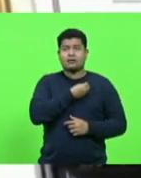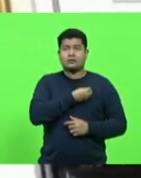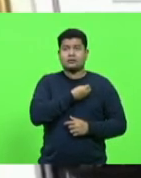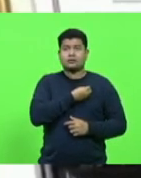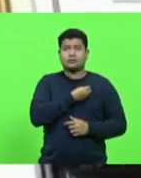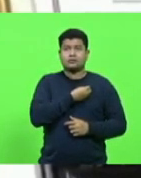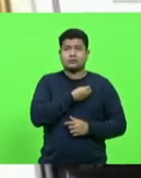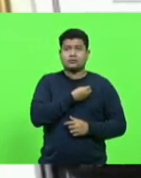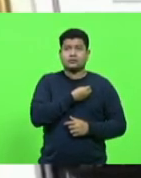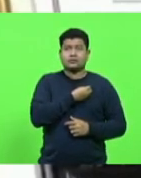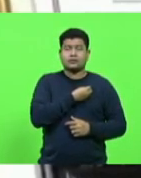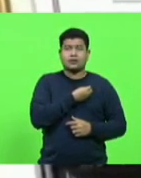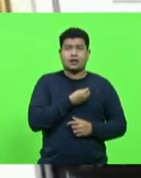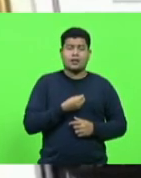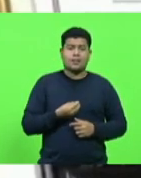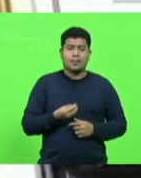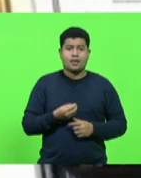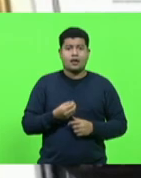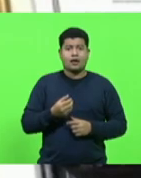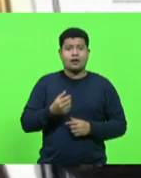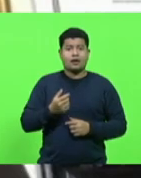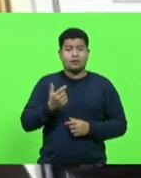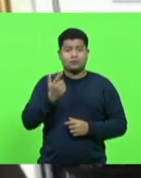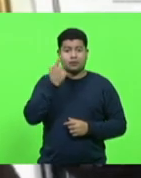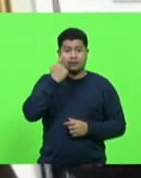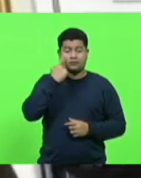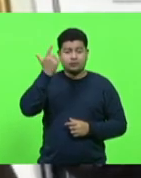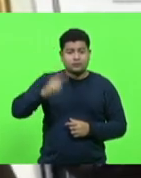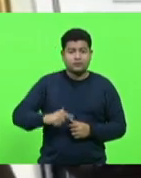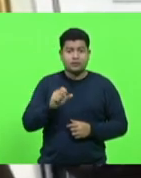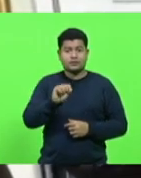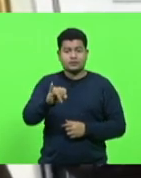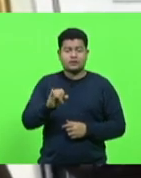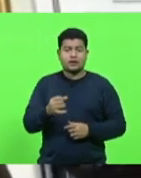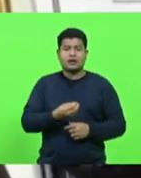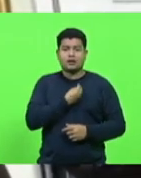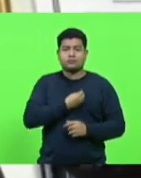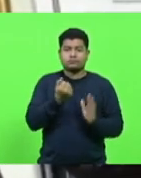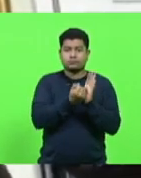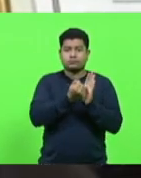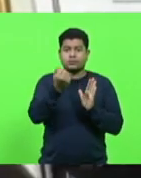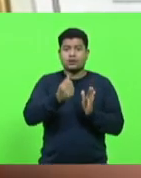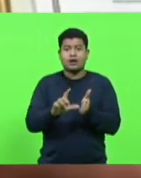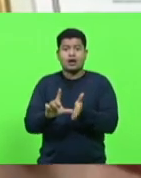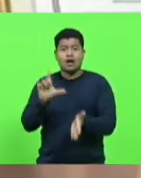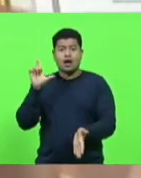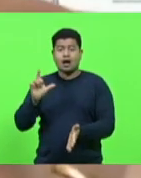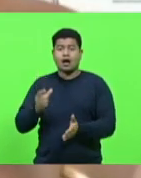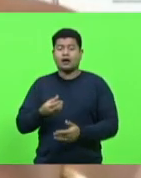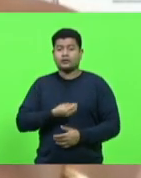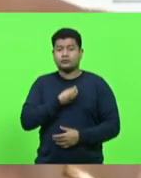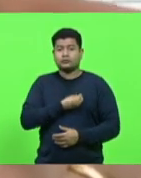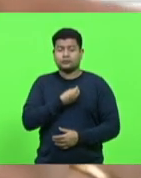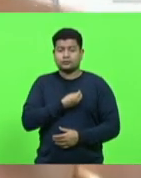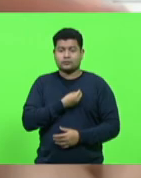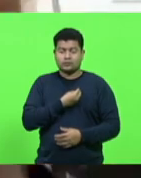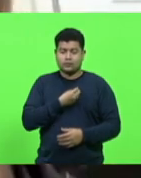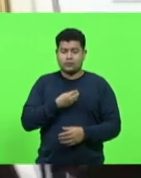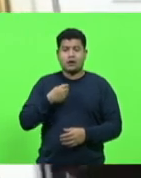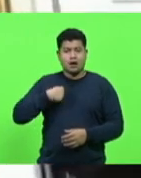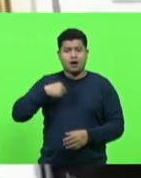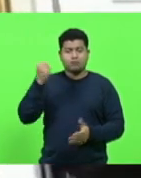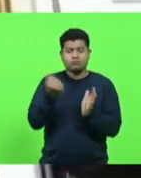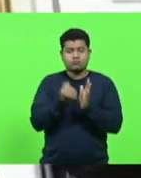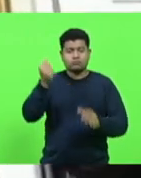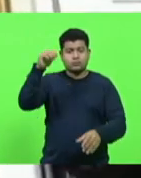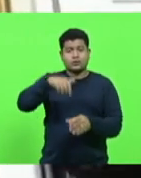recontagem de presença, por reafirmação de presença... Eu, antes de votar, eu confirmei a minha presença. E